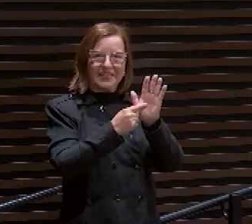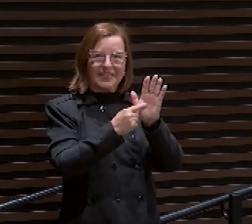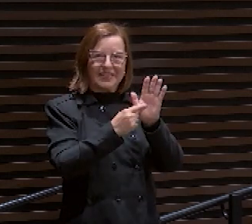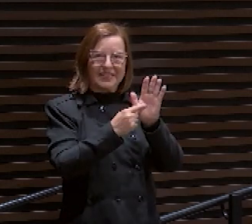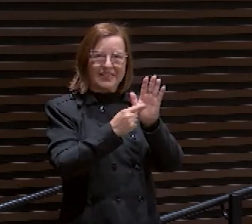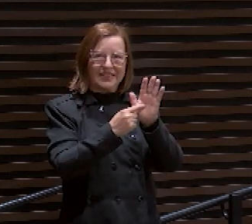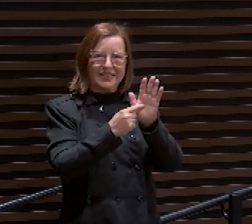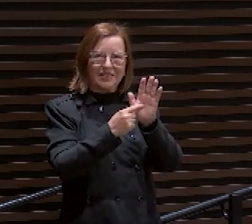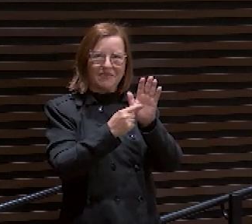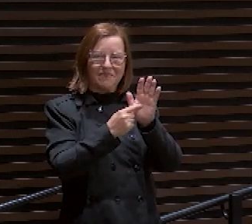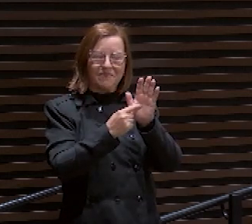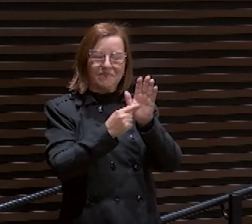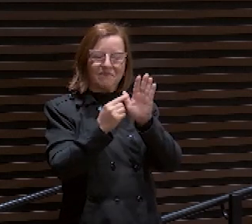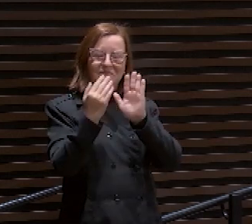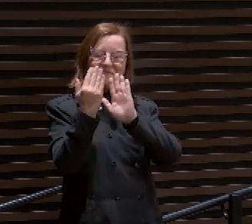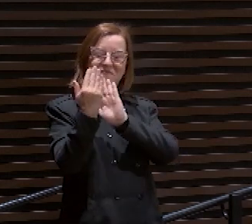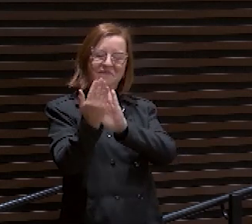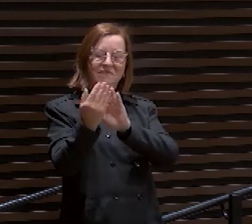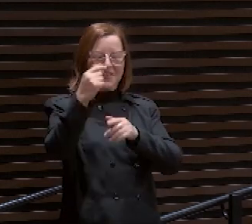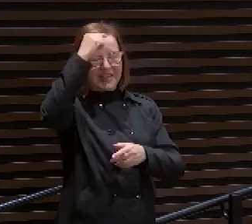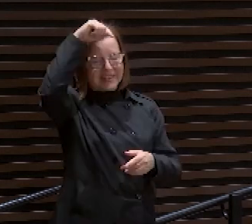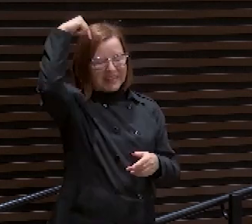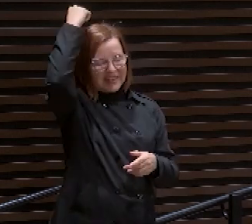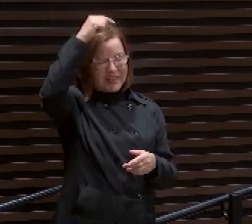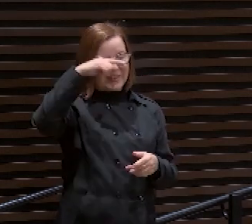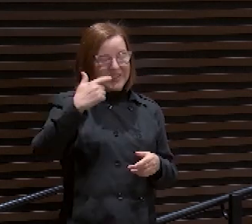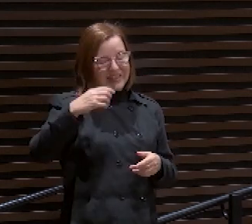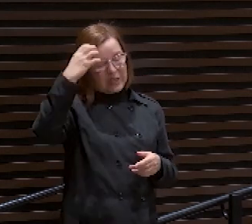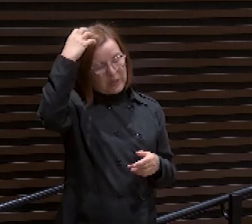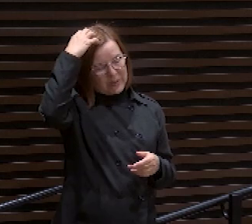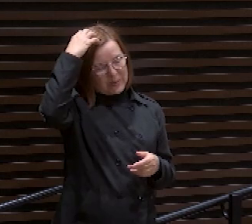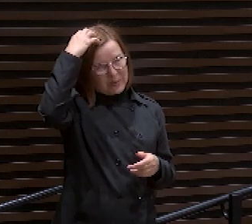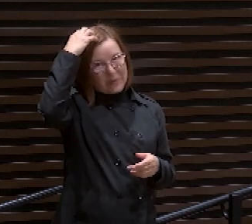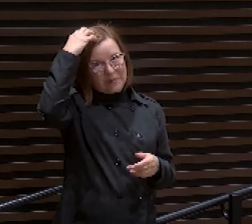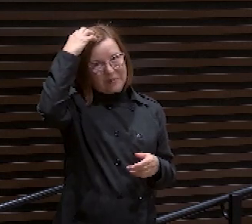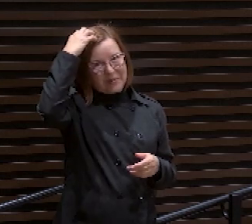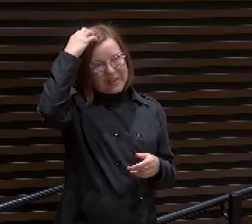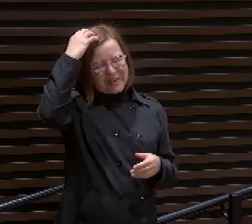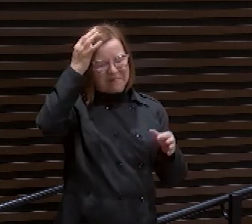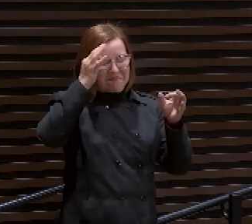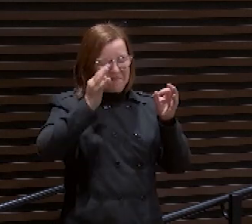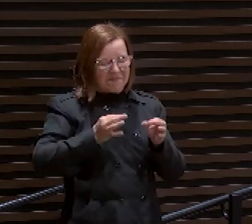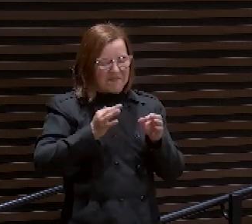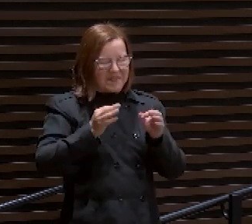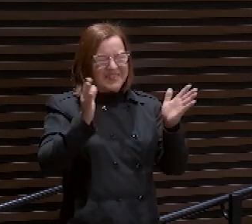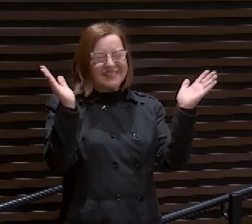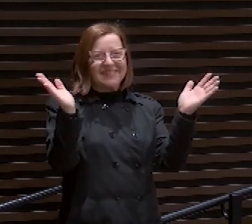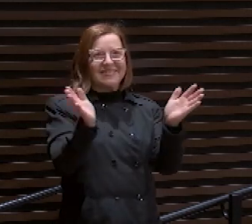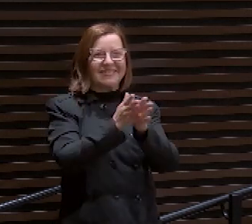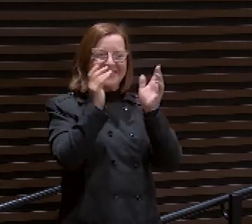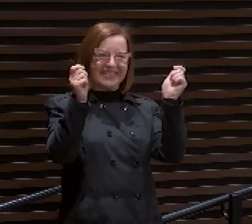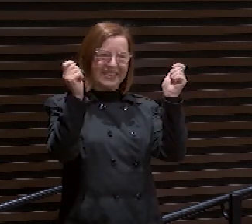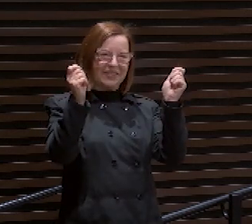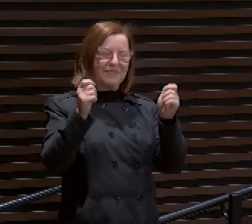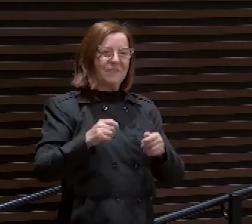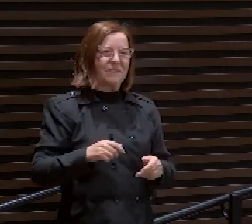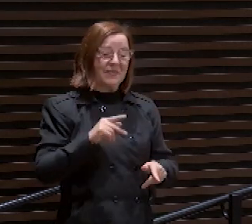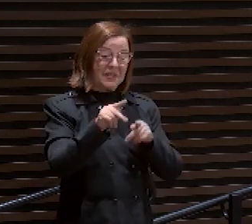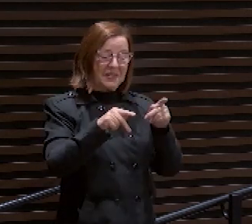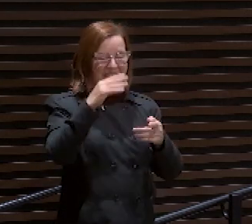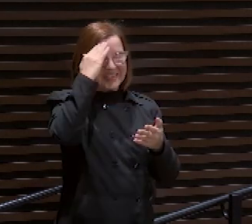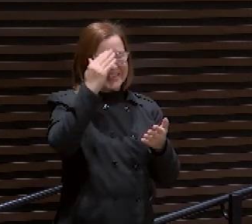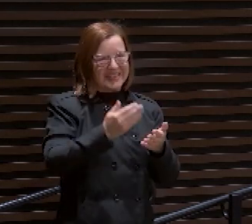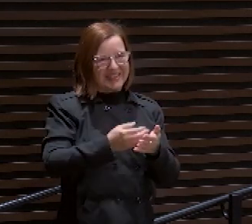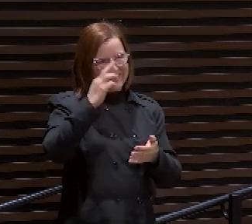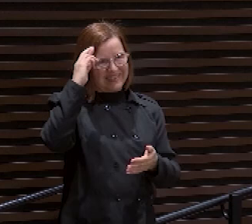ele santos, inculpáveis e irrepreensíveis. Aleluia, irmãos. Aleluia. Aqueles que creem no